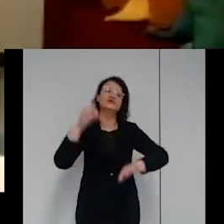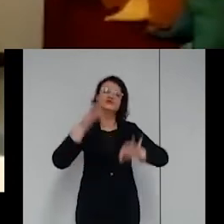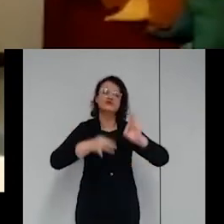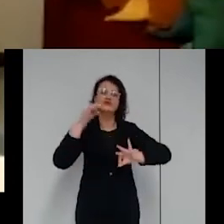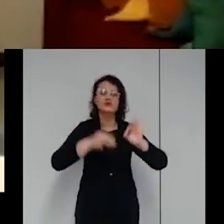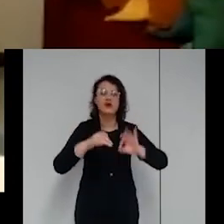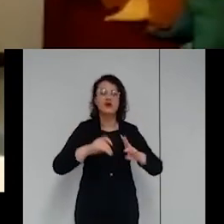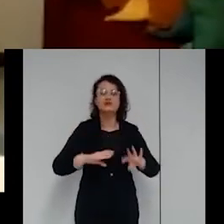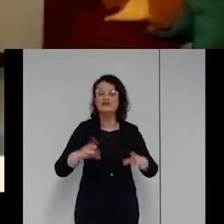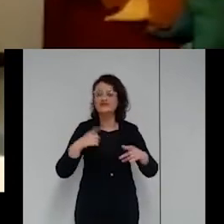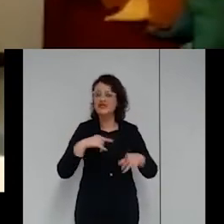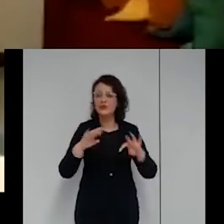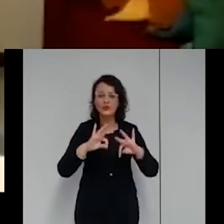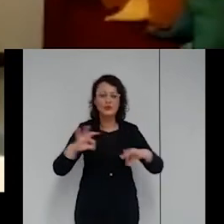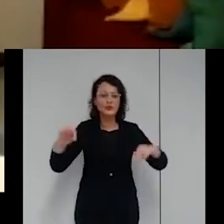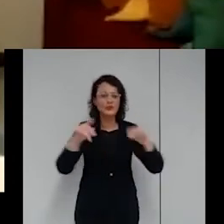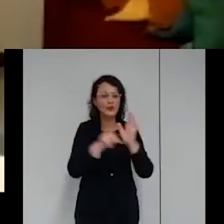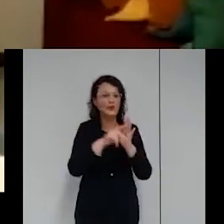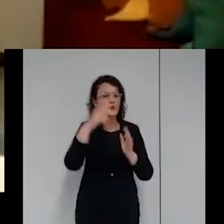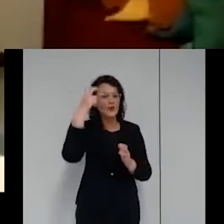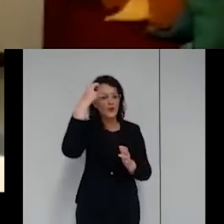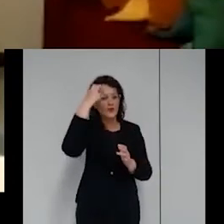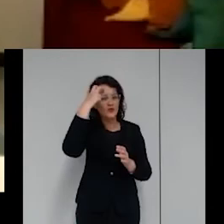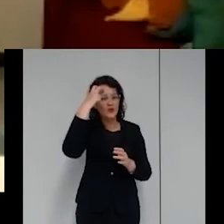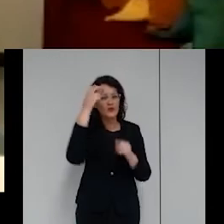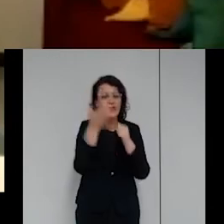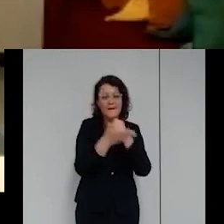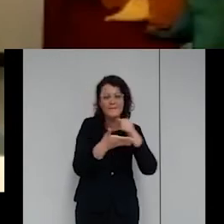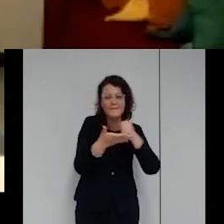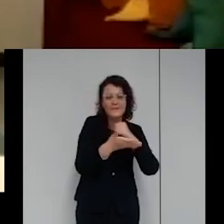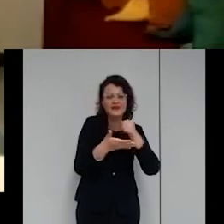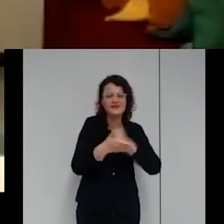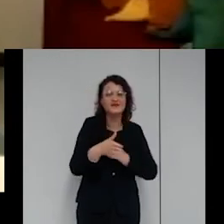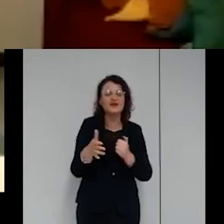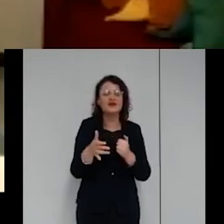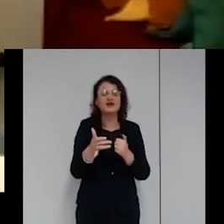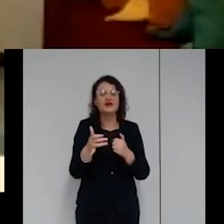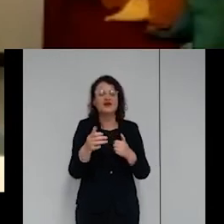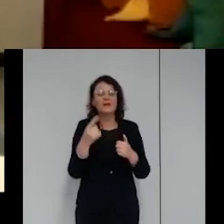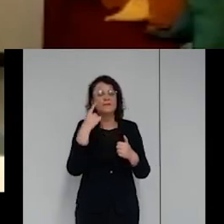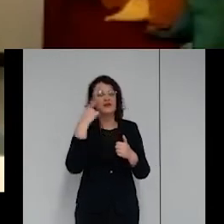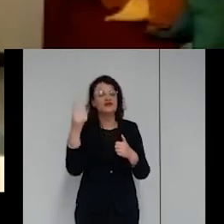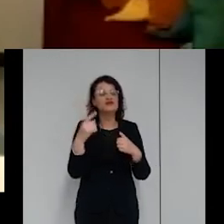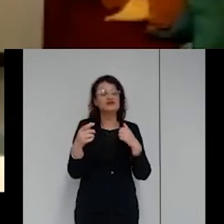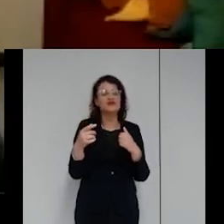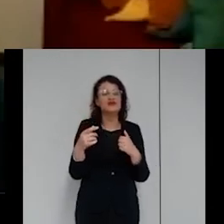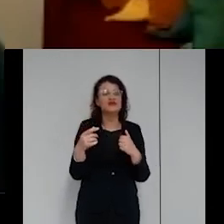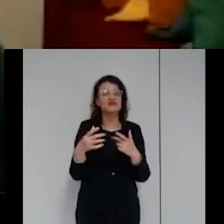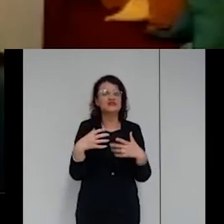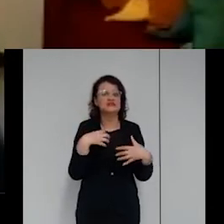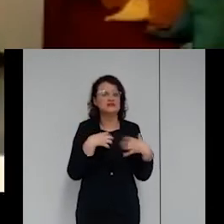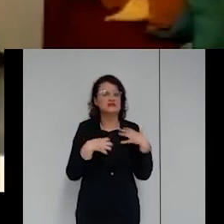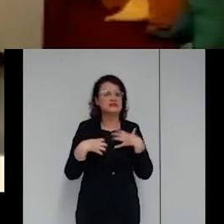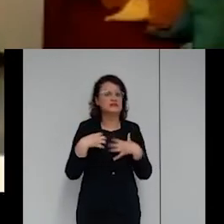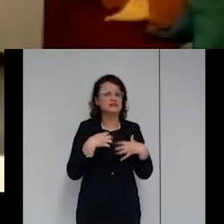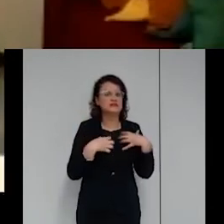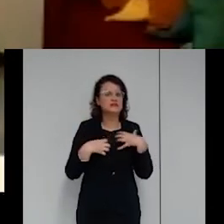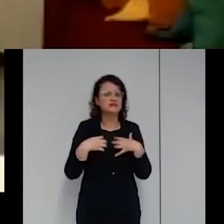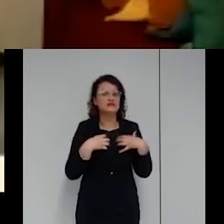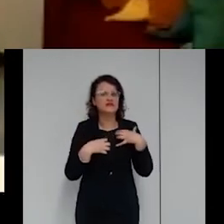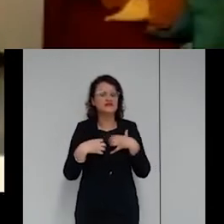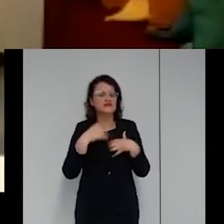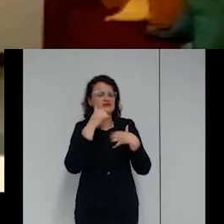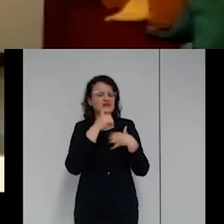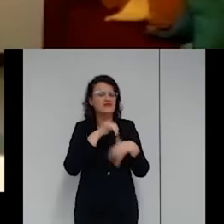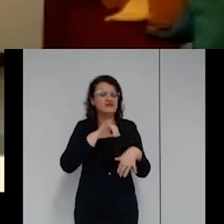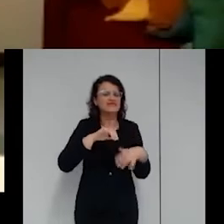uma questão cultural de base, né, da questão da insegurança, muitas vezes, da mulher